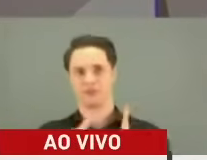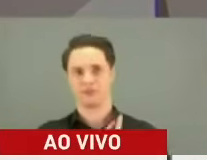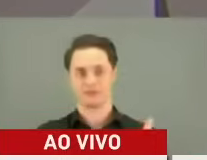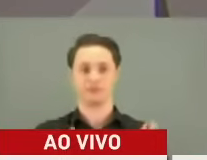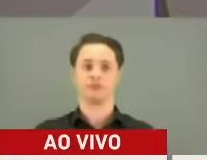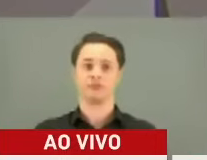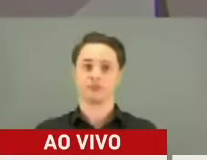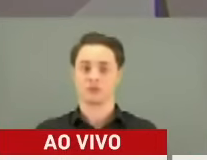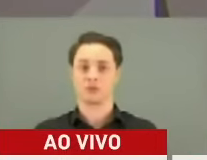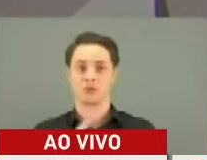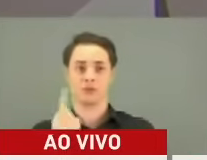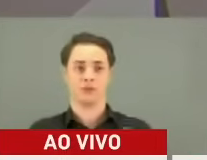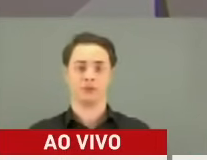Como